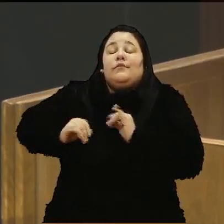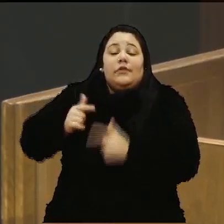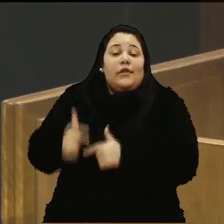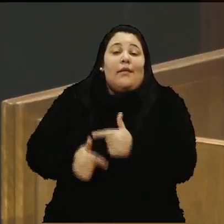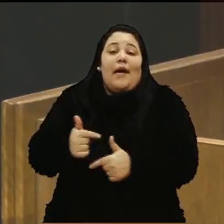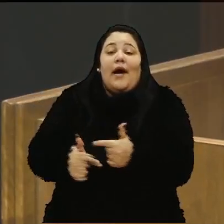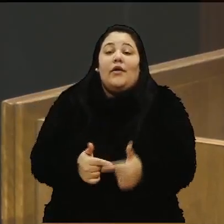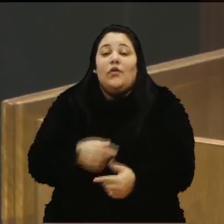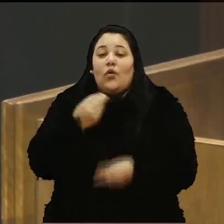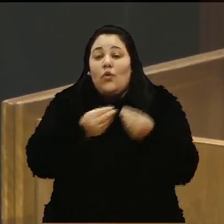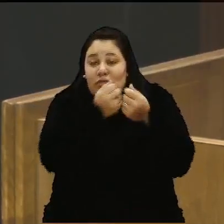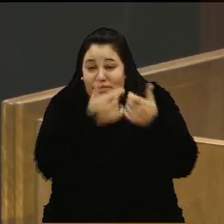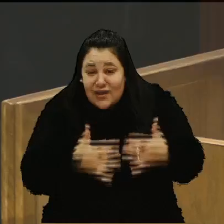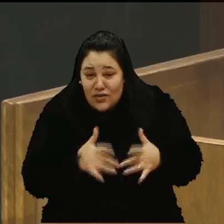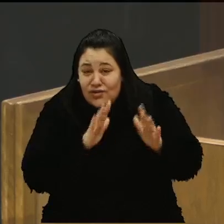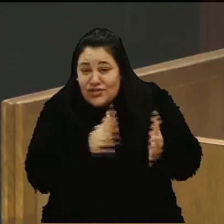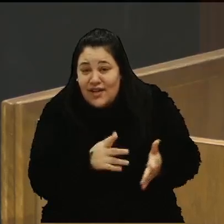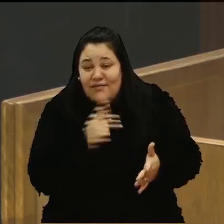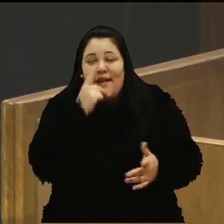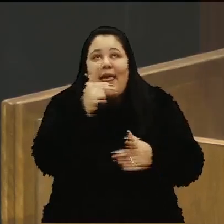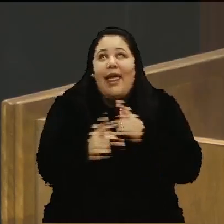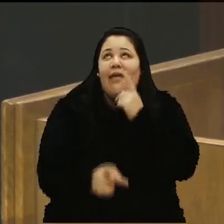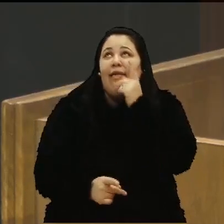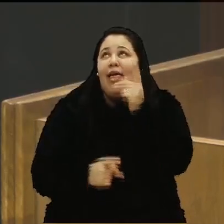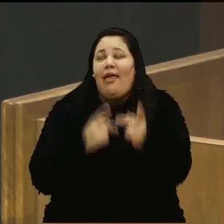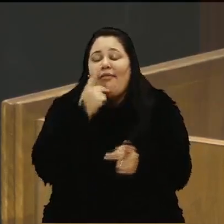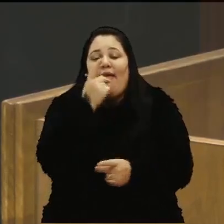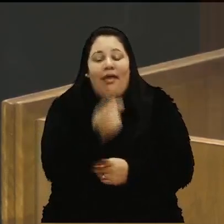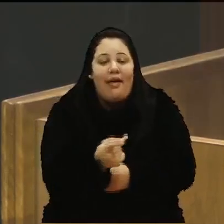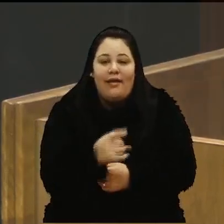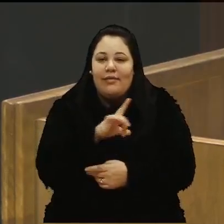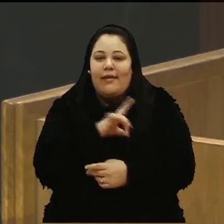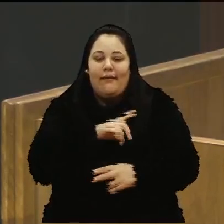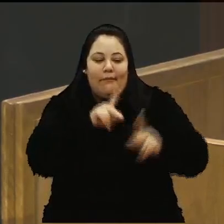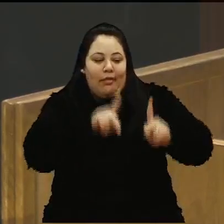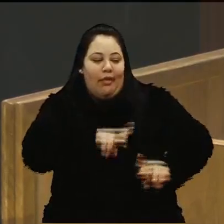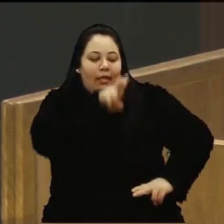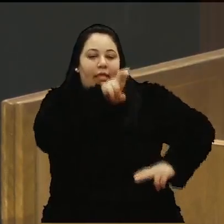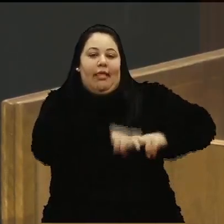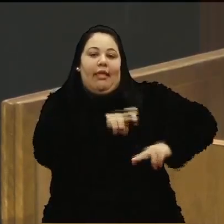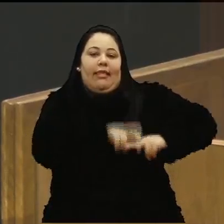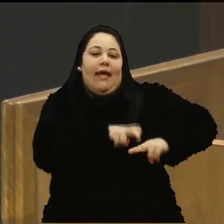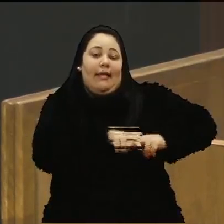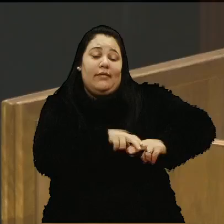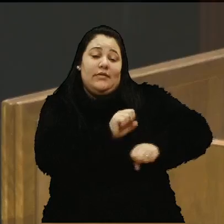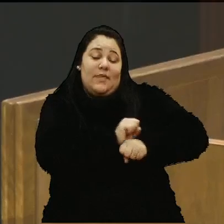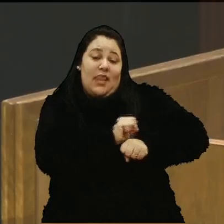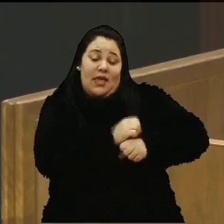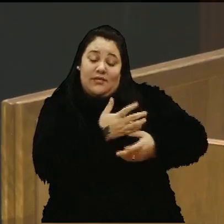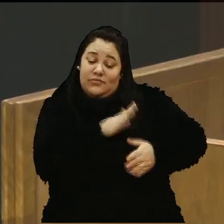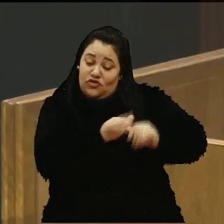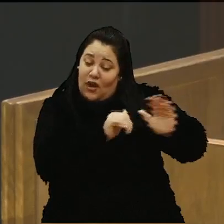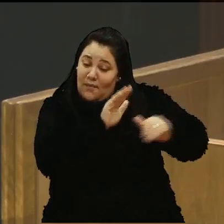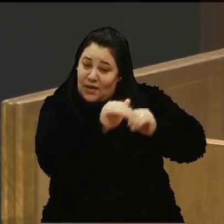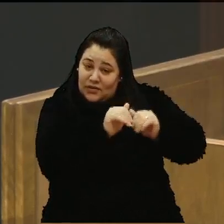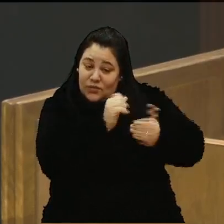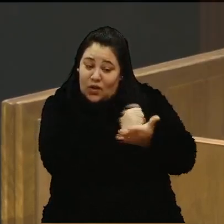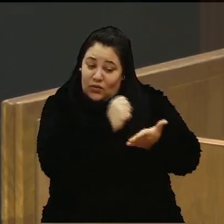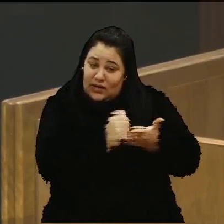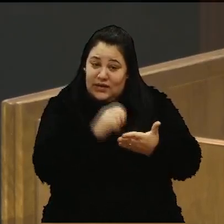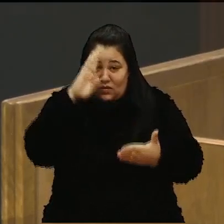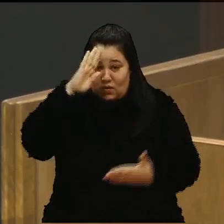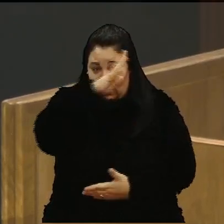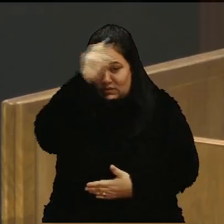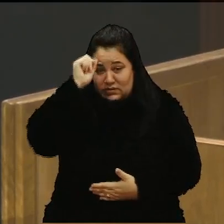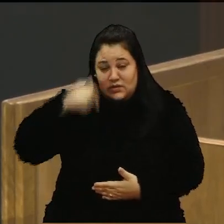dito até que falaram, né, que tem gente sentada no processo aí do chamamento dos guardas. Então eu quero